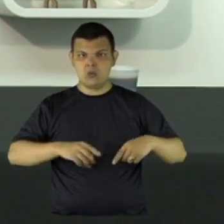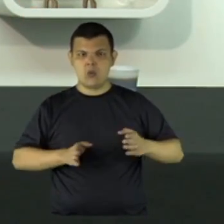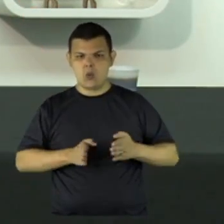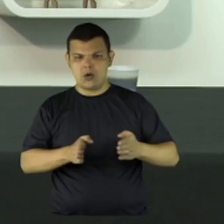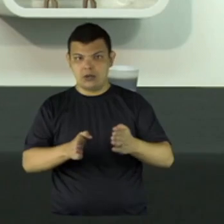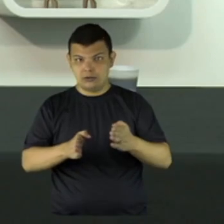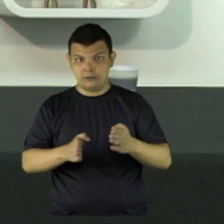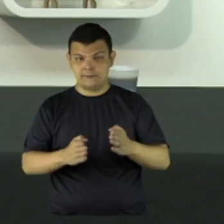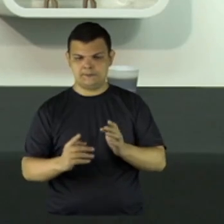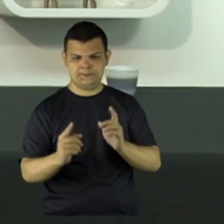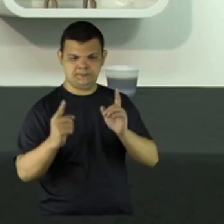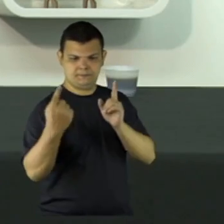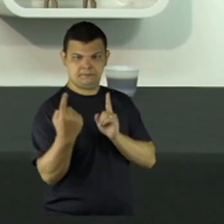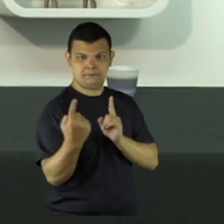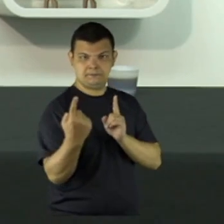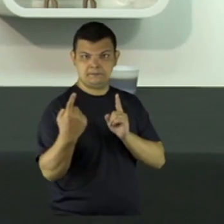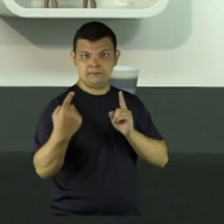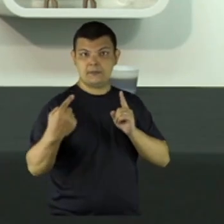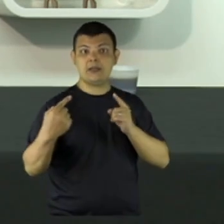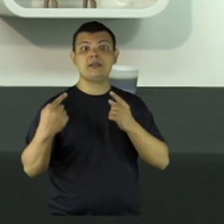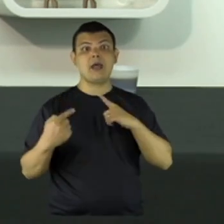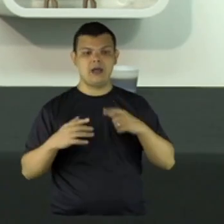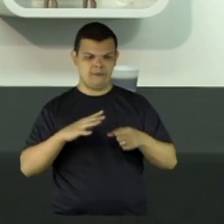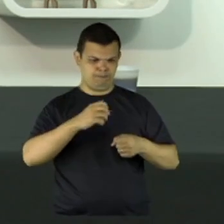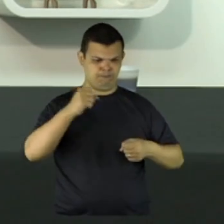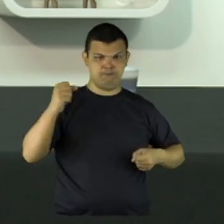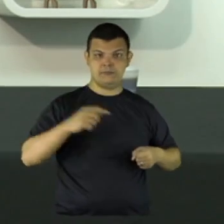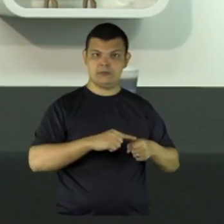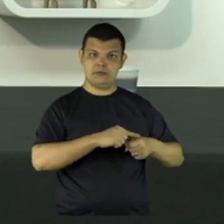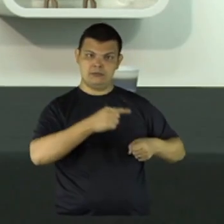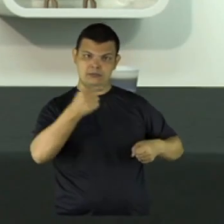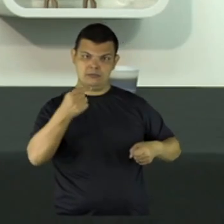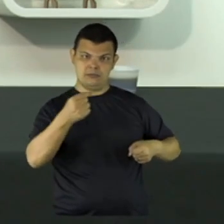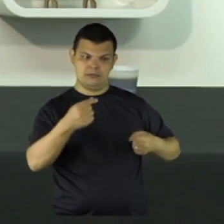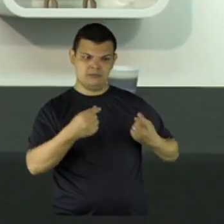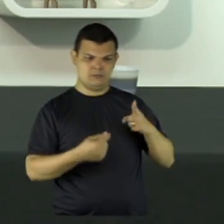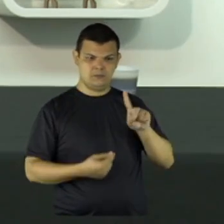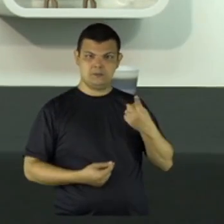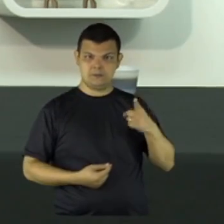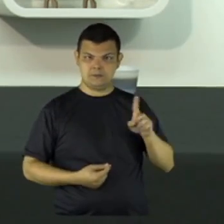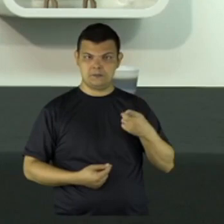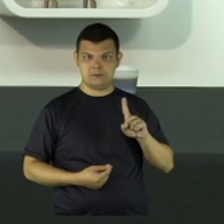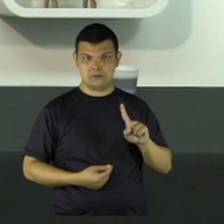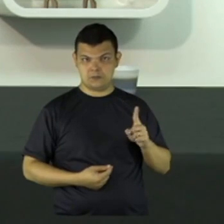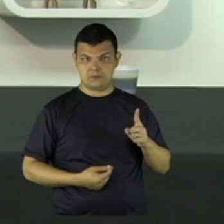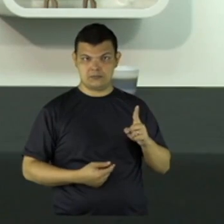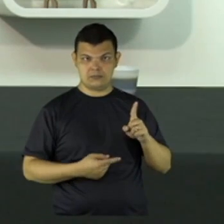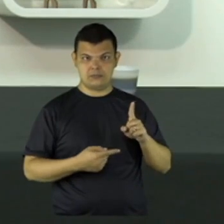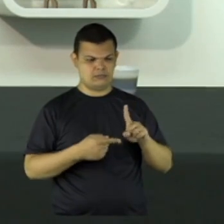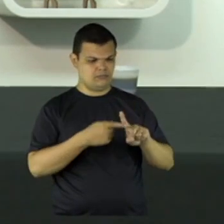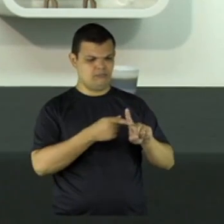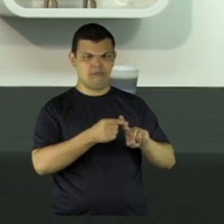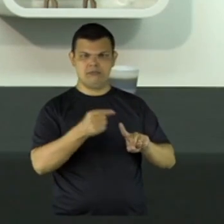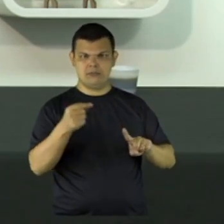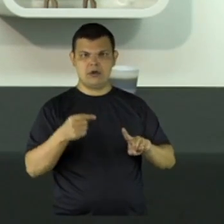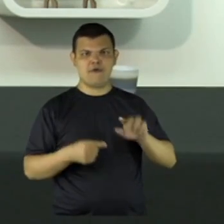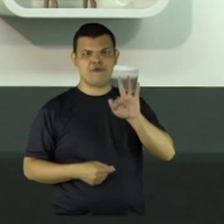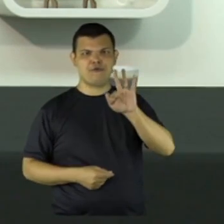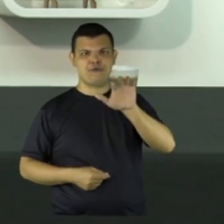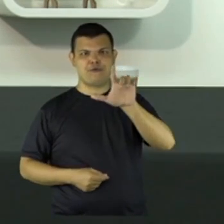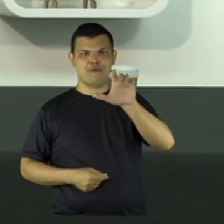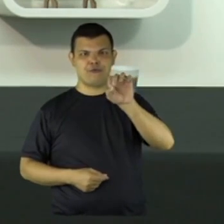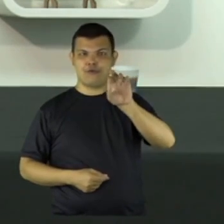corredor e utilizando uma espada, que também pode ser um florete é um tipo de espada,